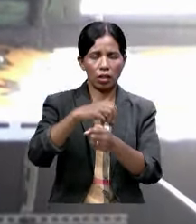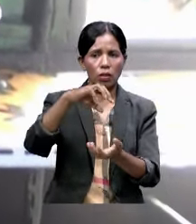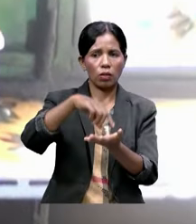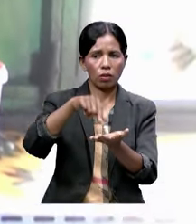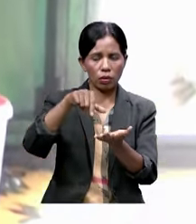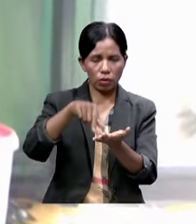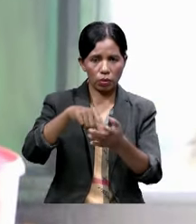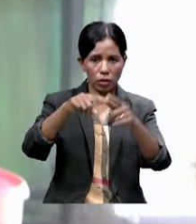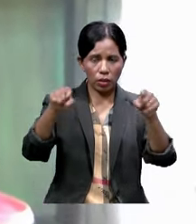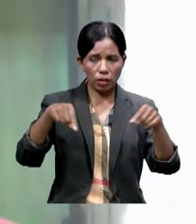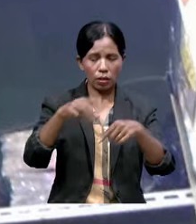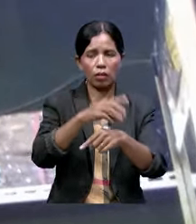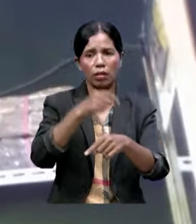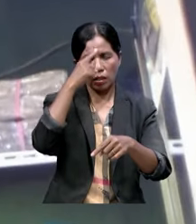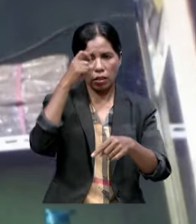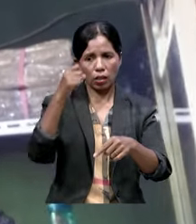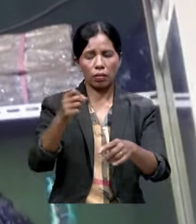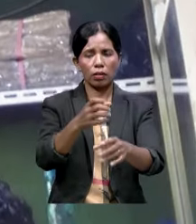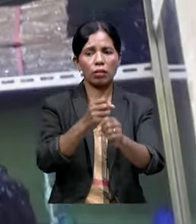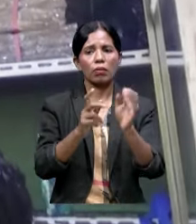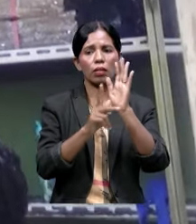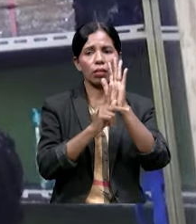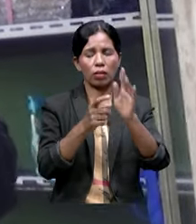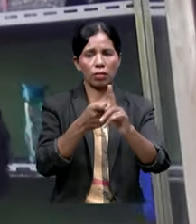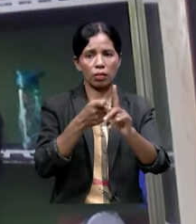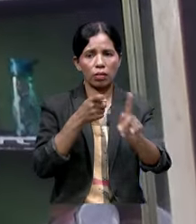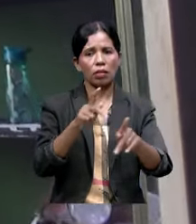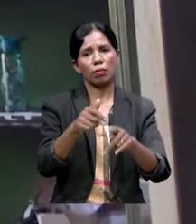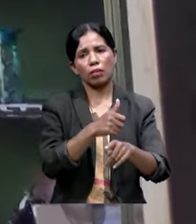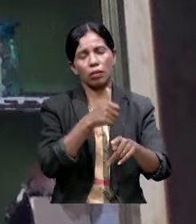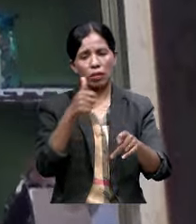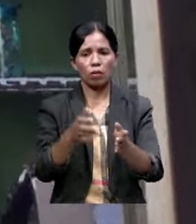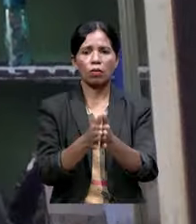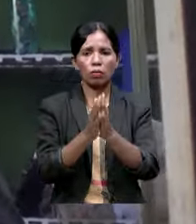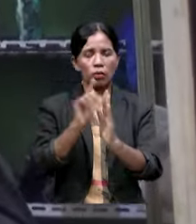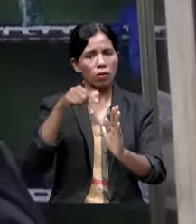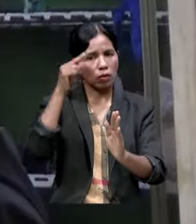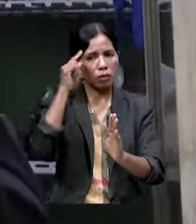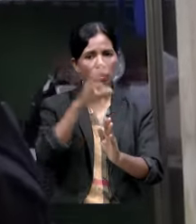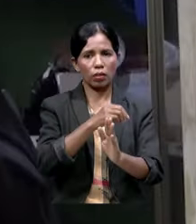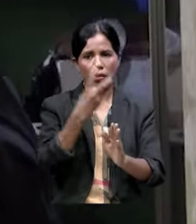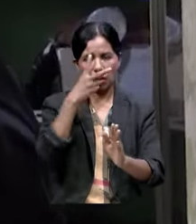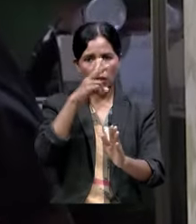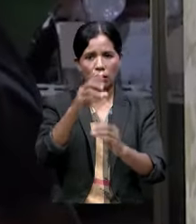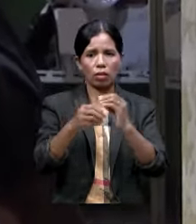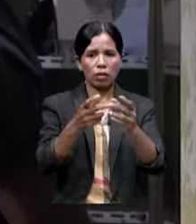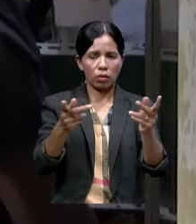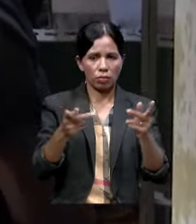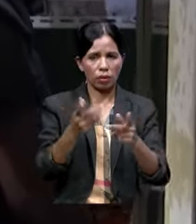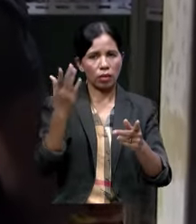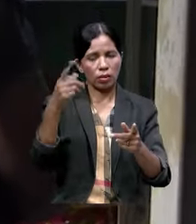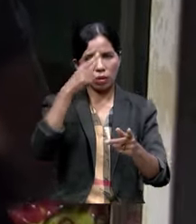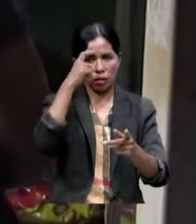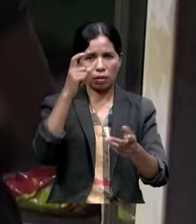a rotunda LM Loi ne, tamba simu queixa russi consumidor balun, ori russo governo atual inspeção urgente ba fatin refere,